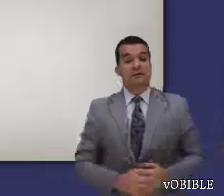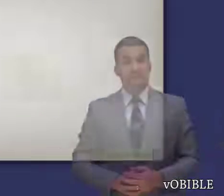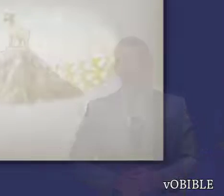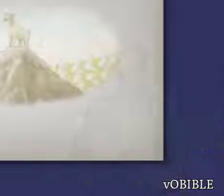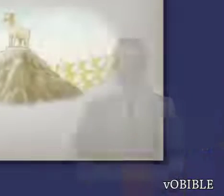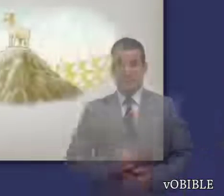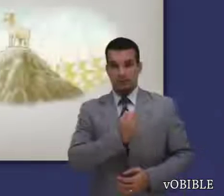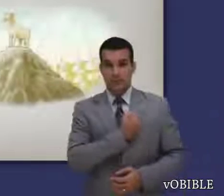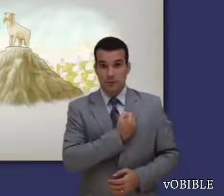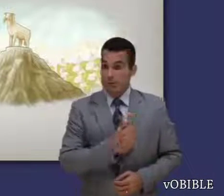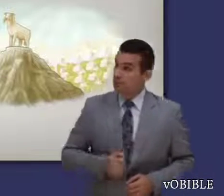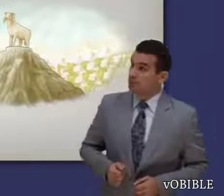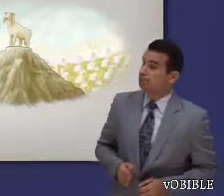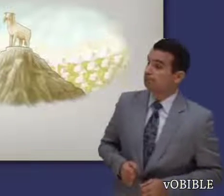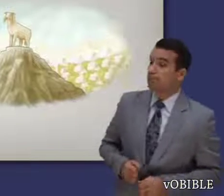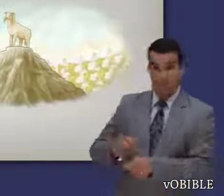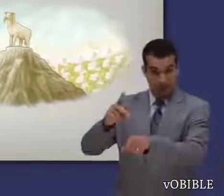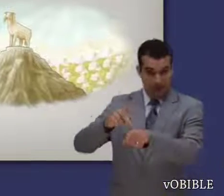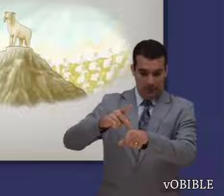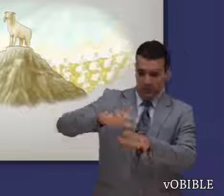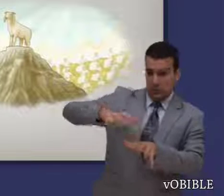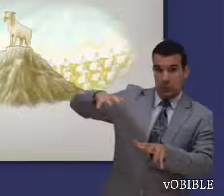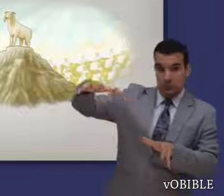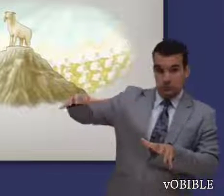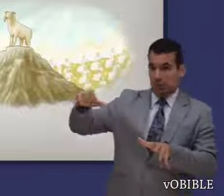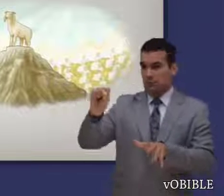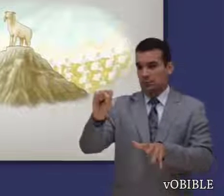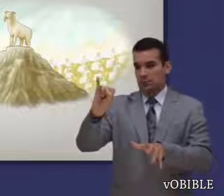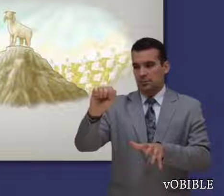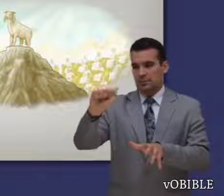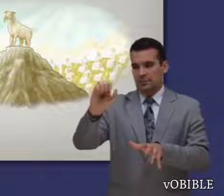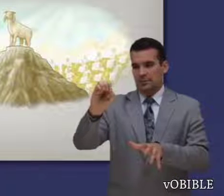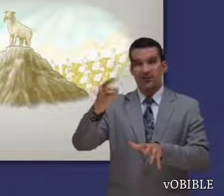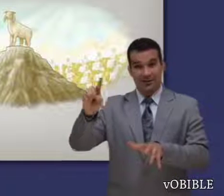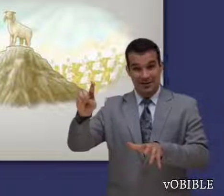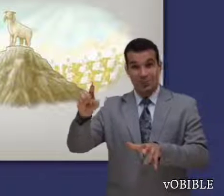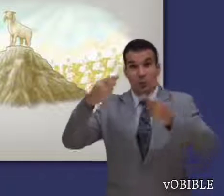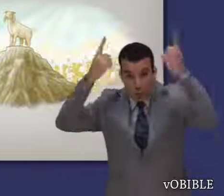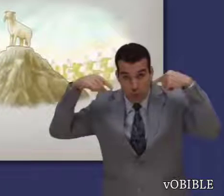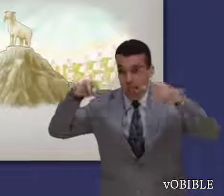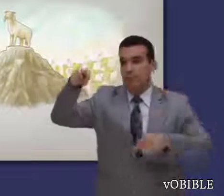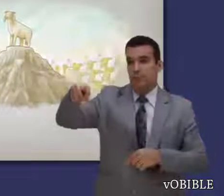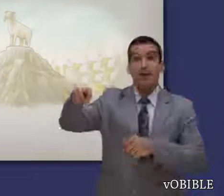O capítulo 14 diz que o Cordeiro está em pé no Monte Sião junto com os 144 mil.